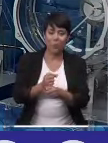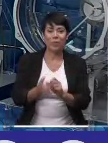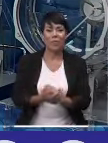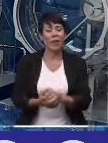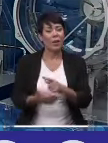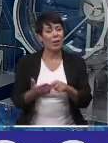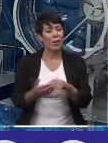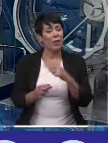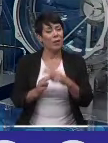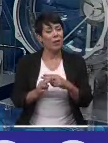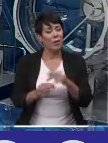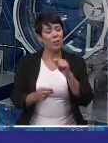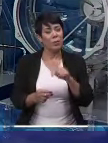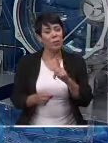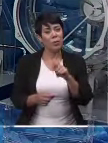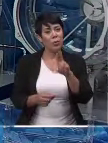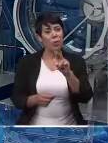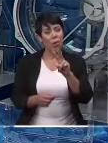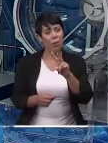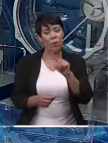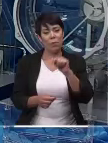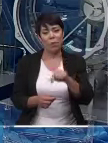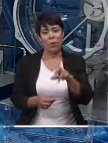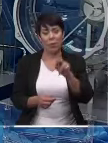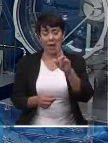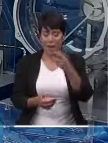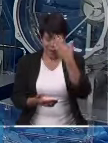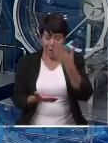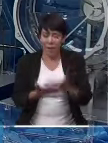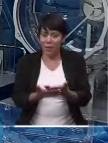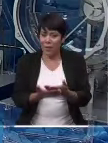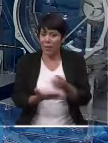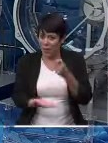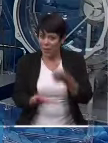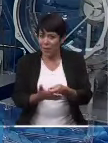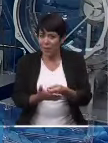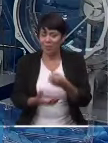Loterias.caixa.gov.br. Acredite, aposte e boa sorte!